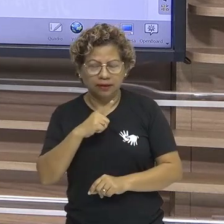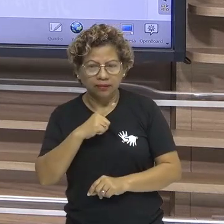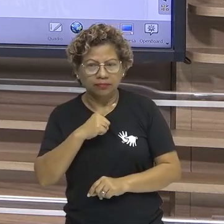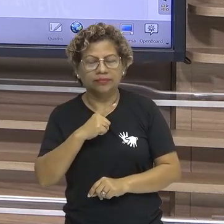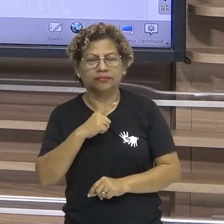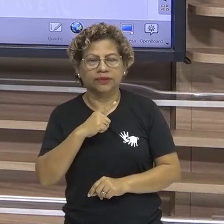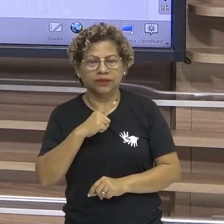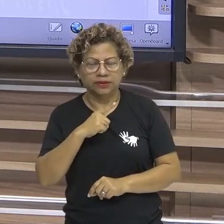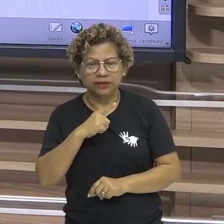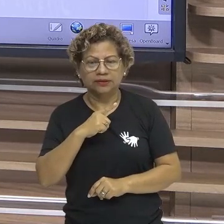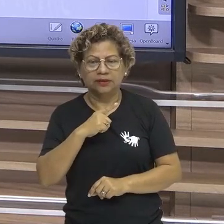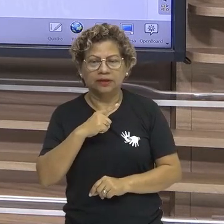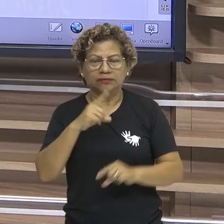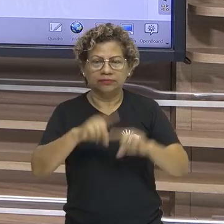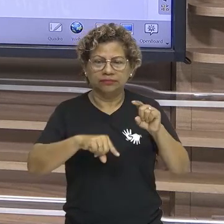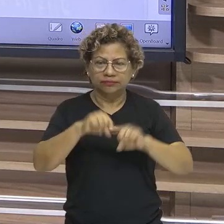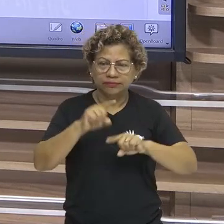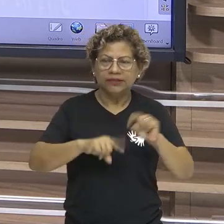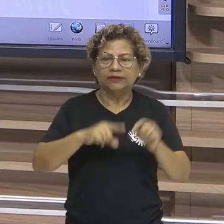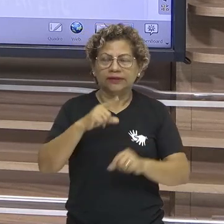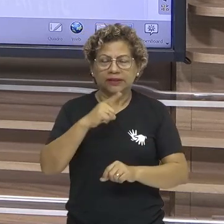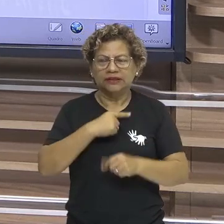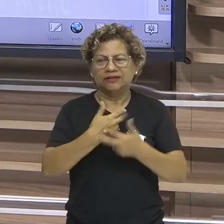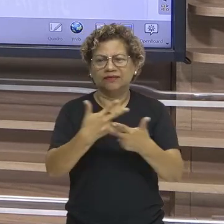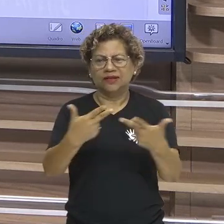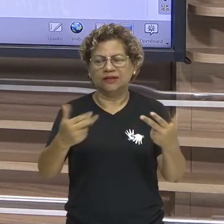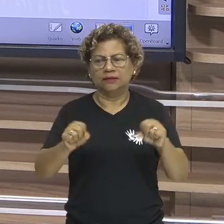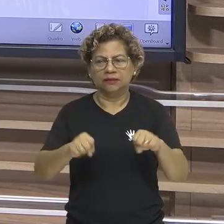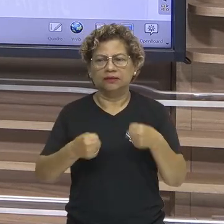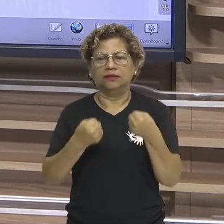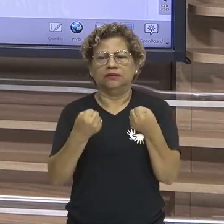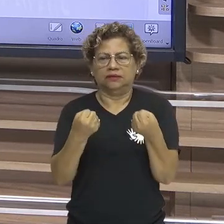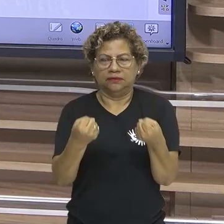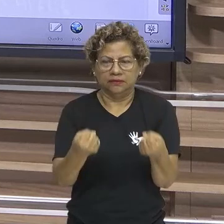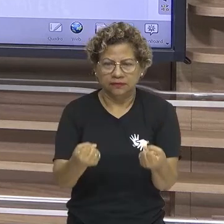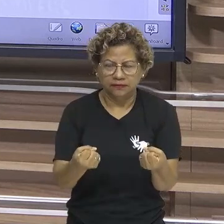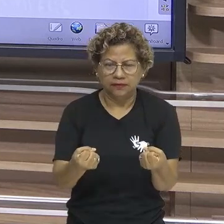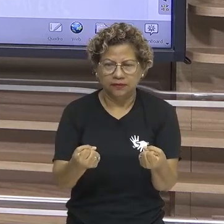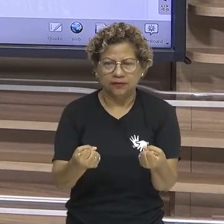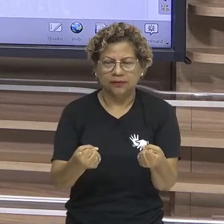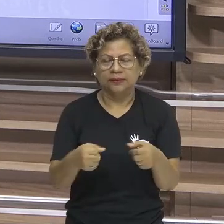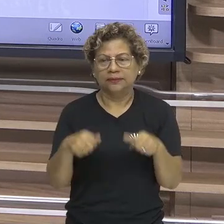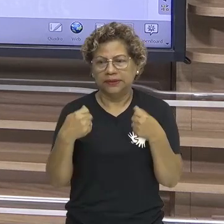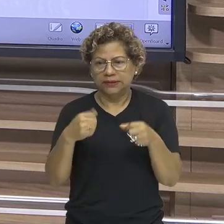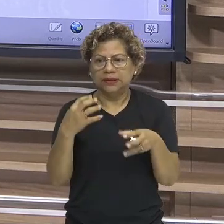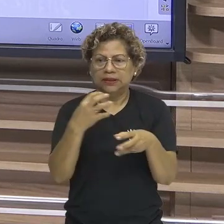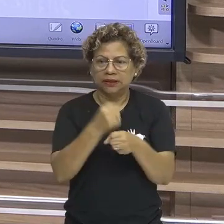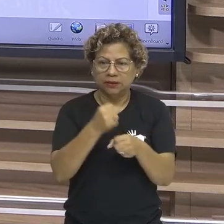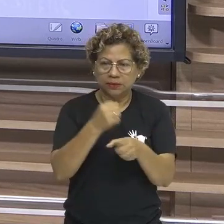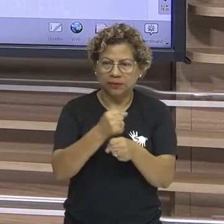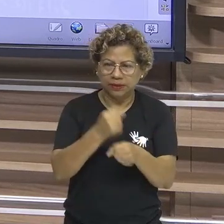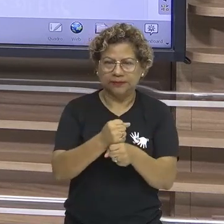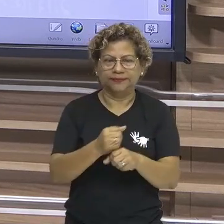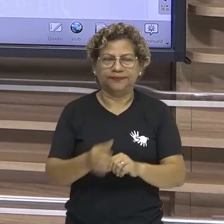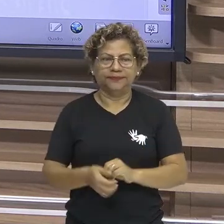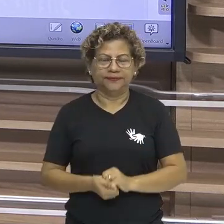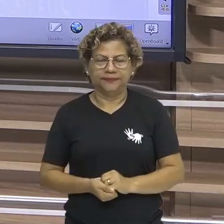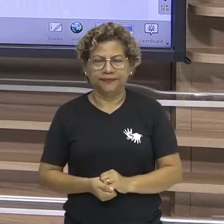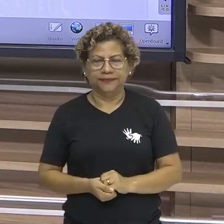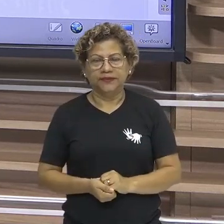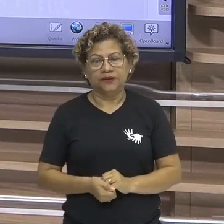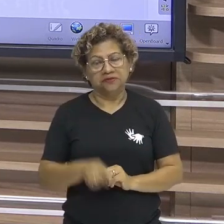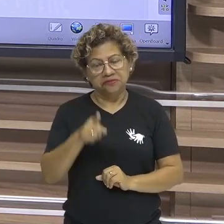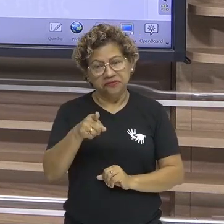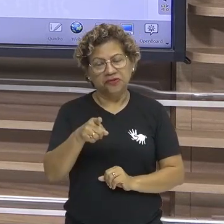situações, corpos que estão submetidos a várias forças. E é necessário calcular, então, qual é a força resultante. A força